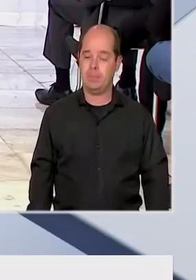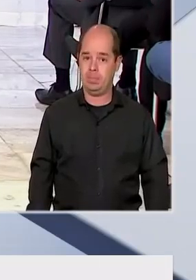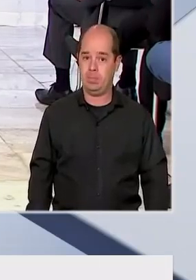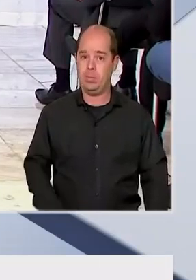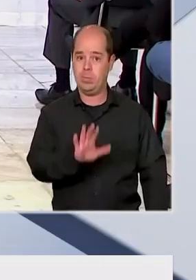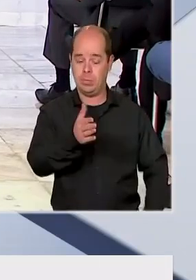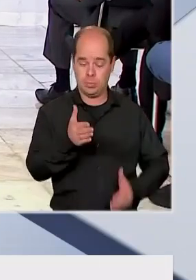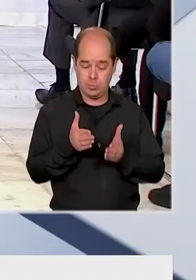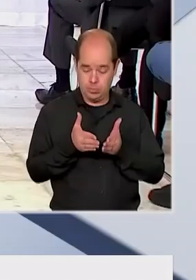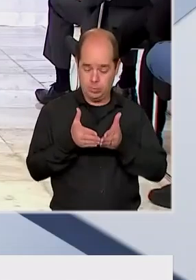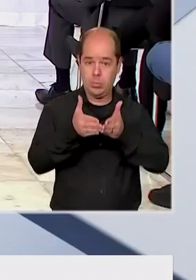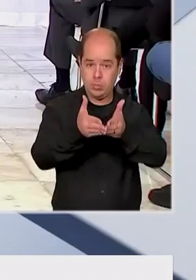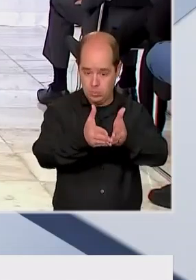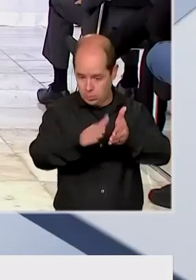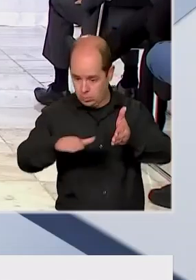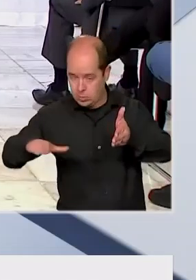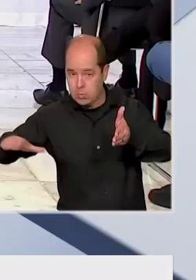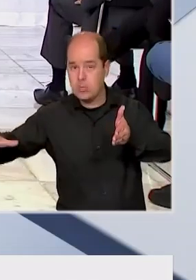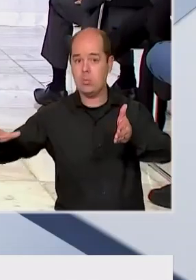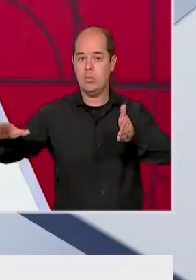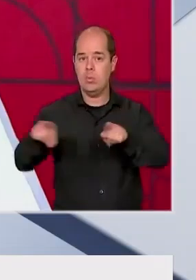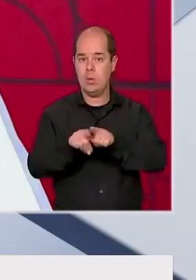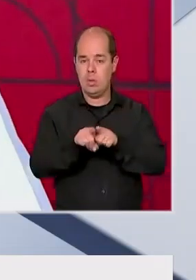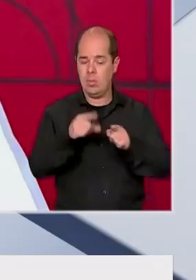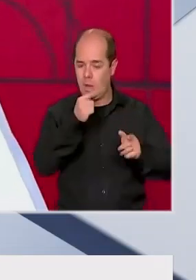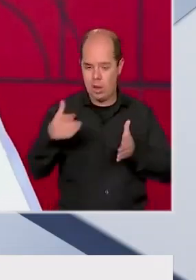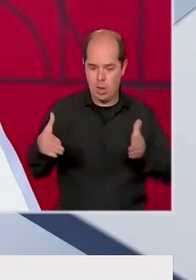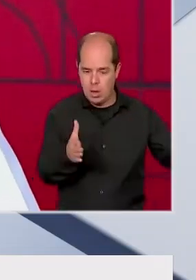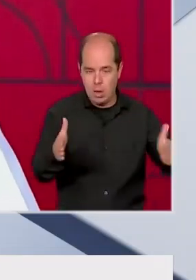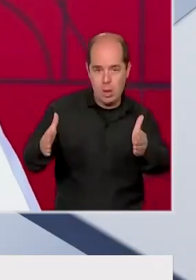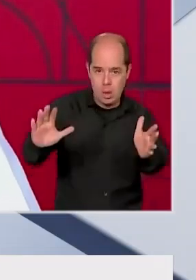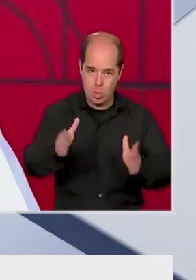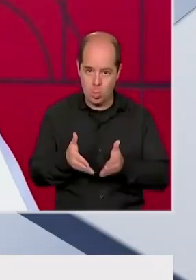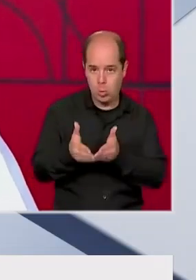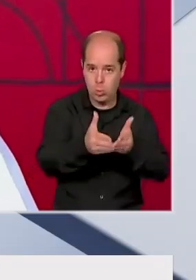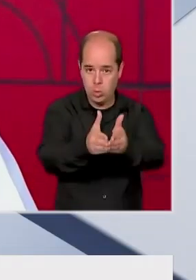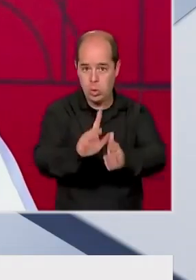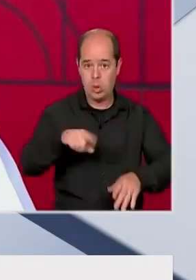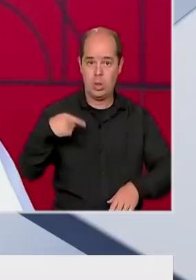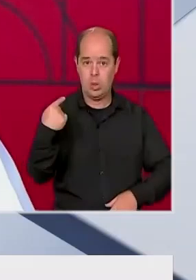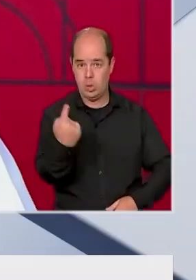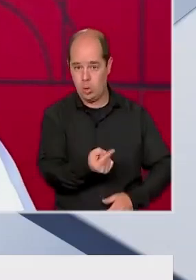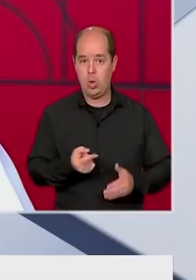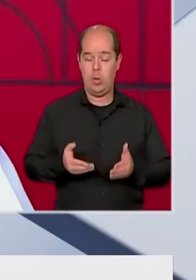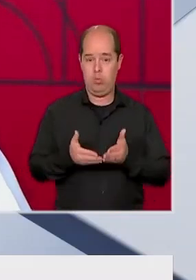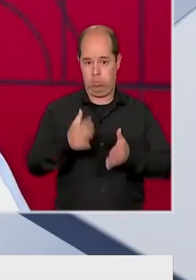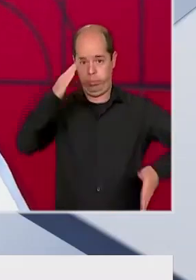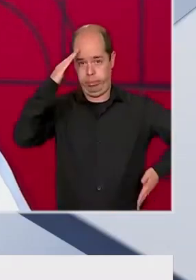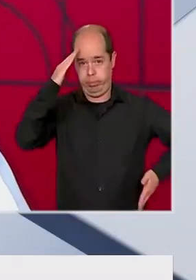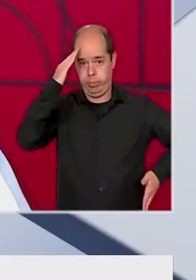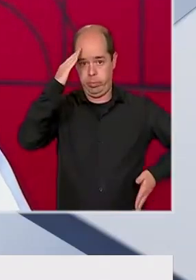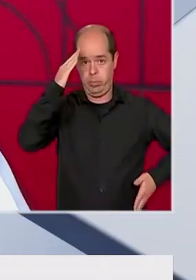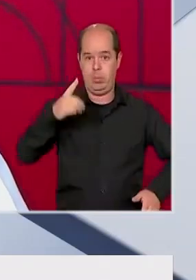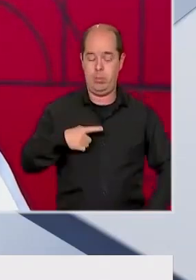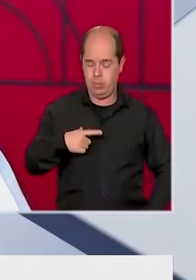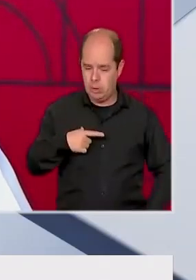uma briga no Congresso Nacional outra briga que tem que comprar que ninguém mencionou lei de execução penal precisa ser